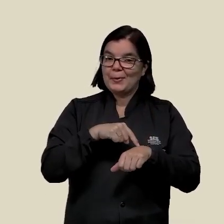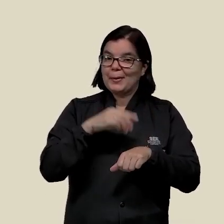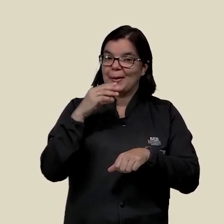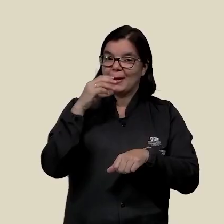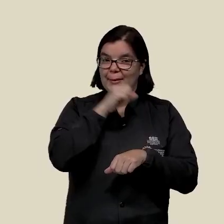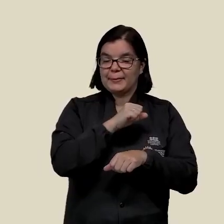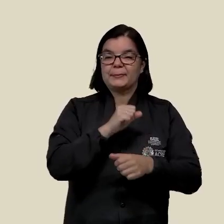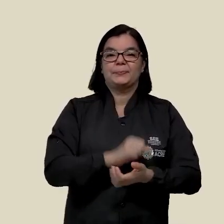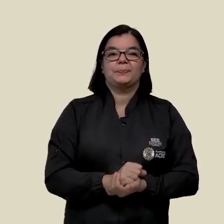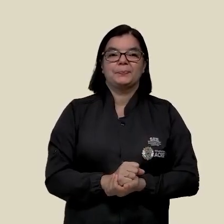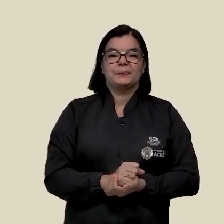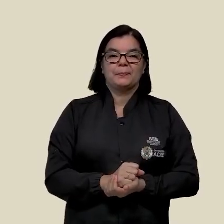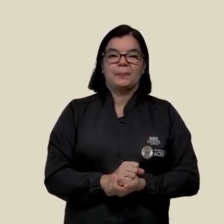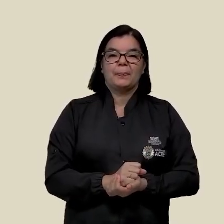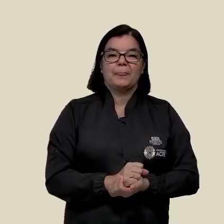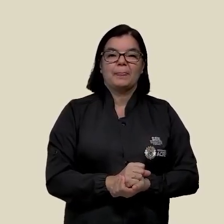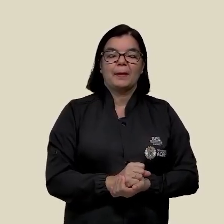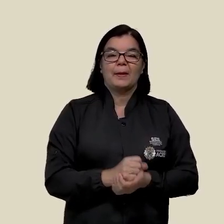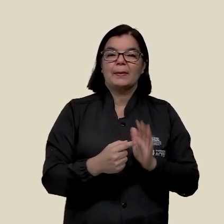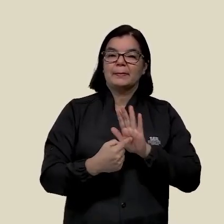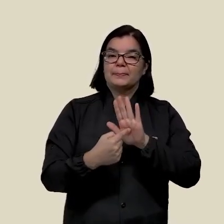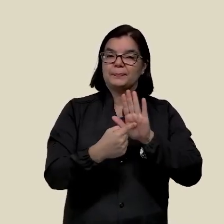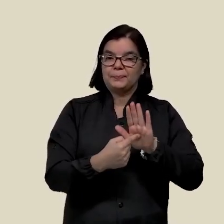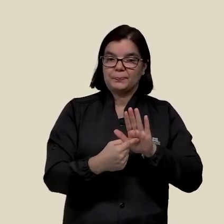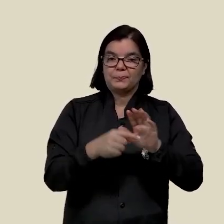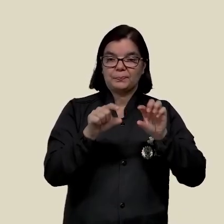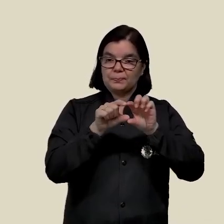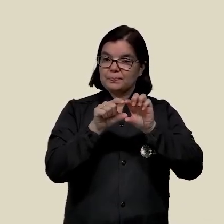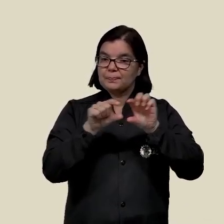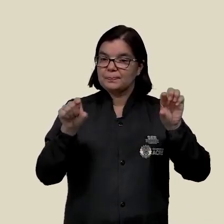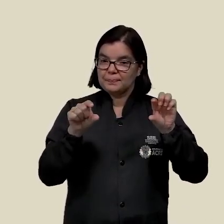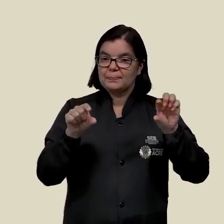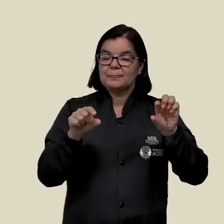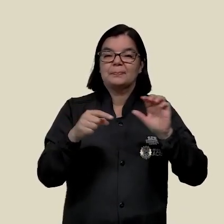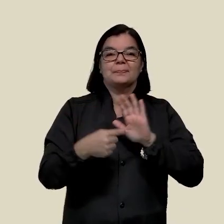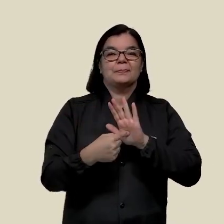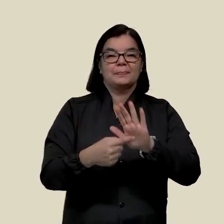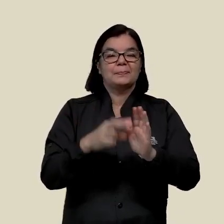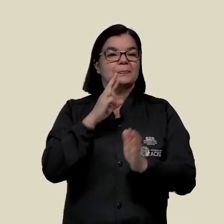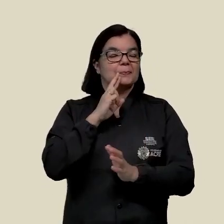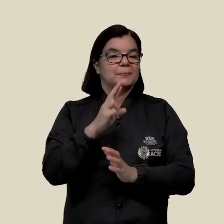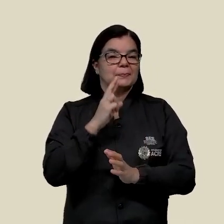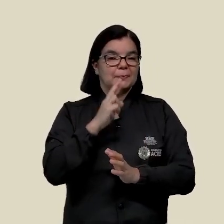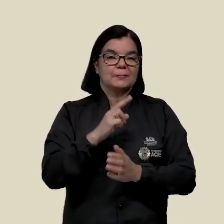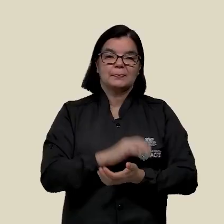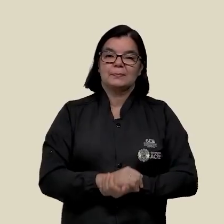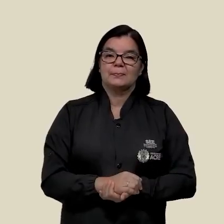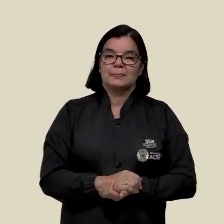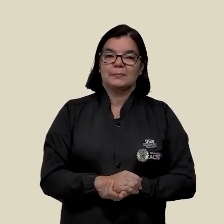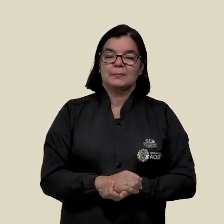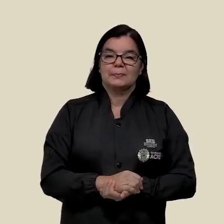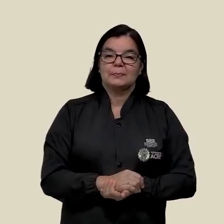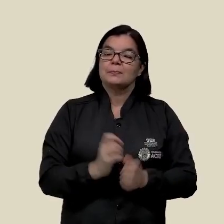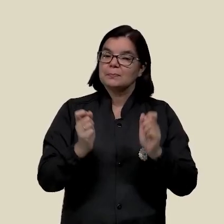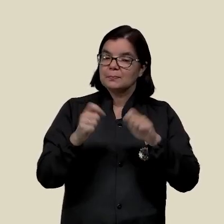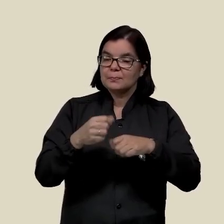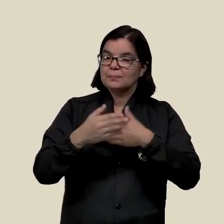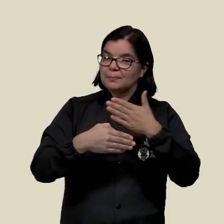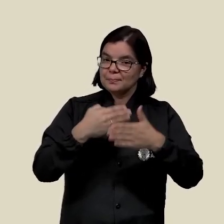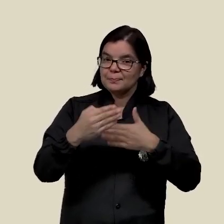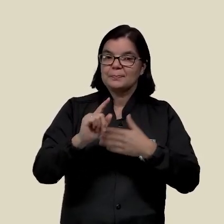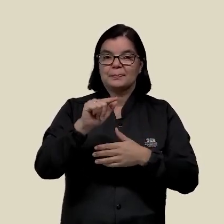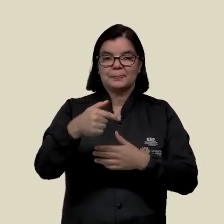viu? Então, eu vou adiantar e já vou trazer aqui, vou marcar ela para você, para que a gente possa avançar